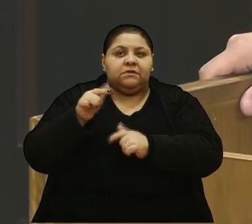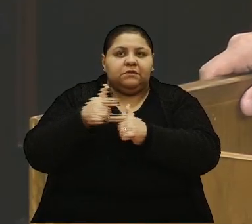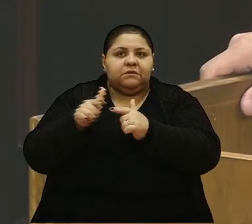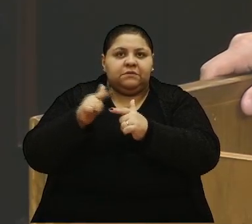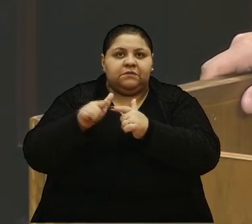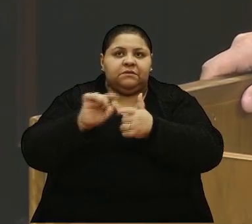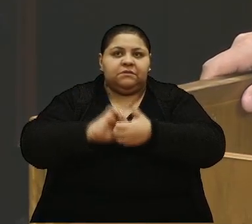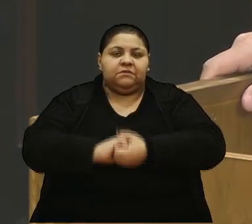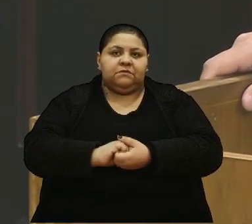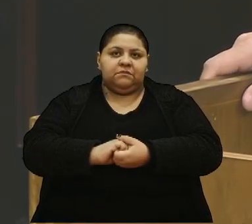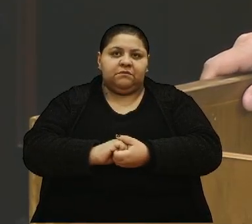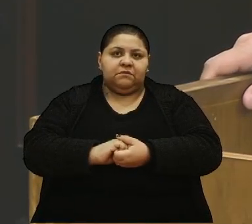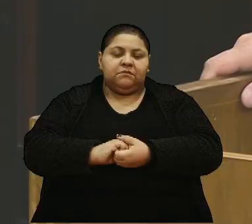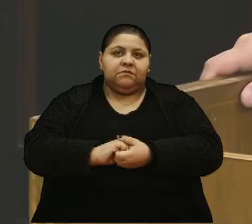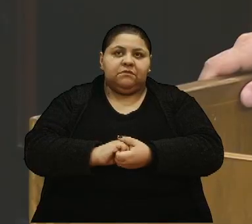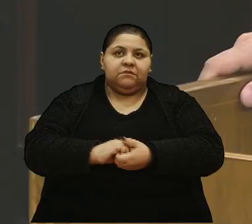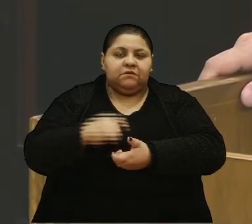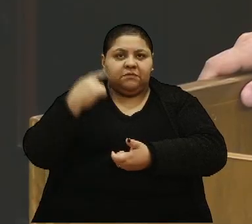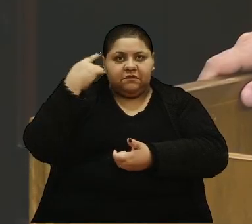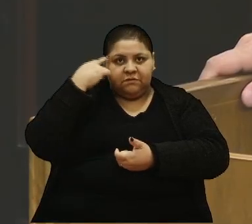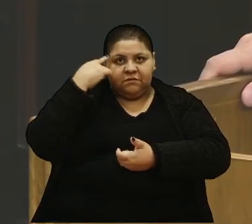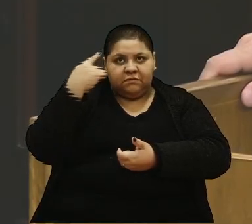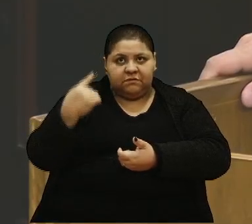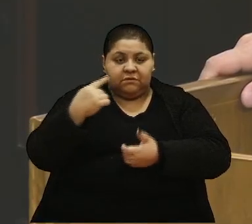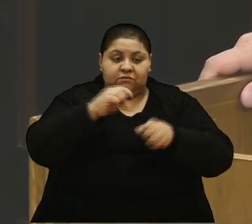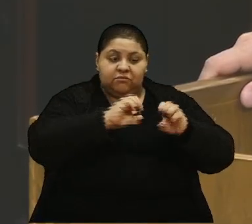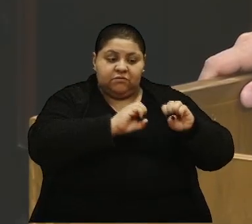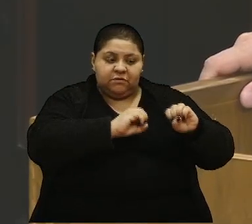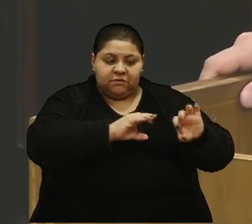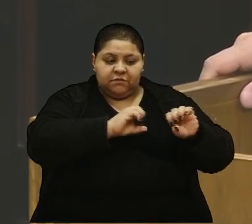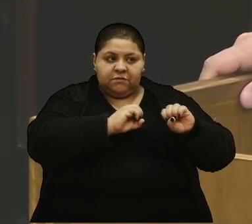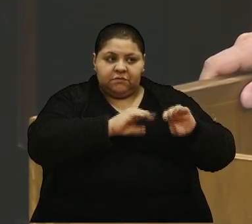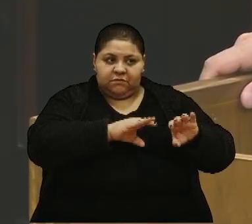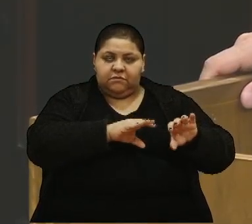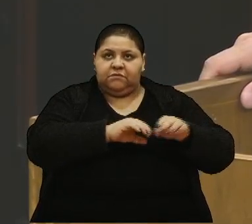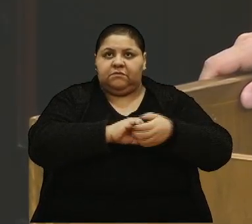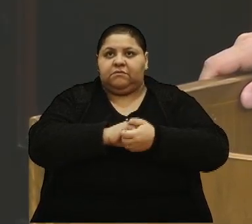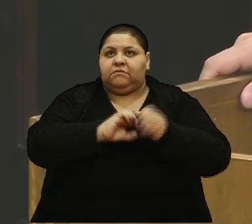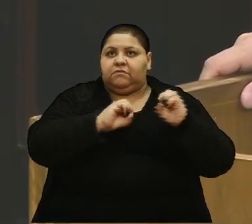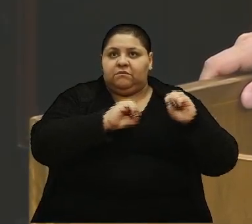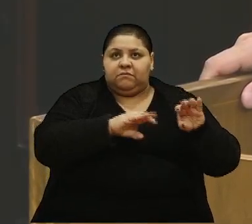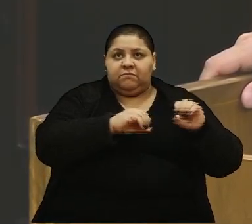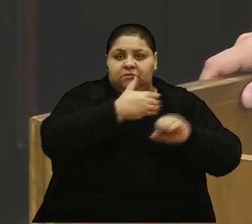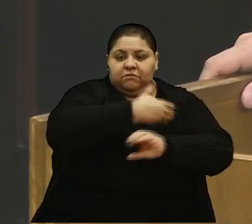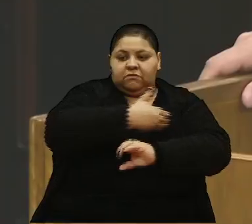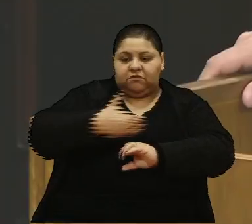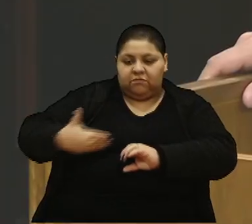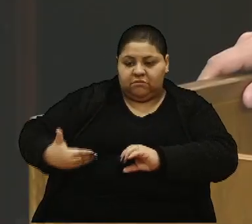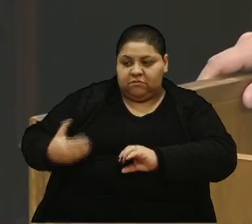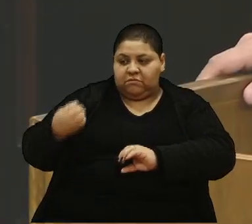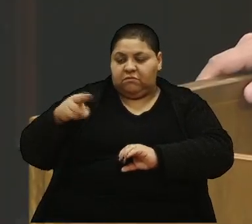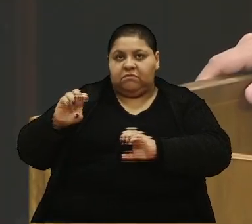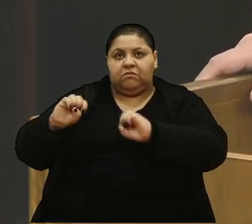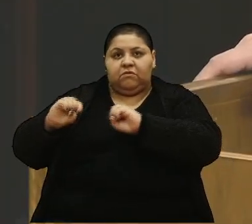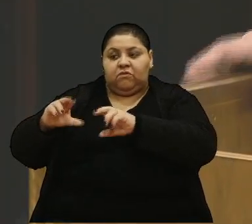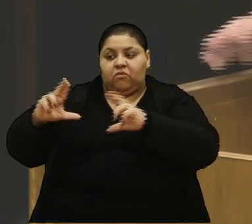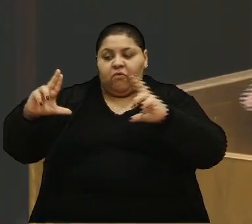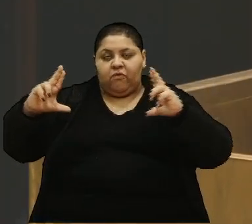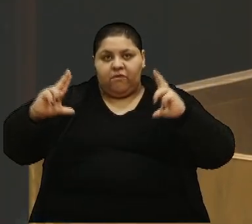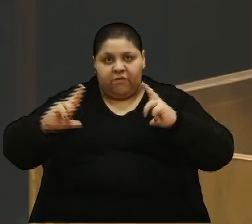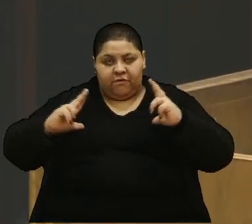problemas, né? E quando a gente pensa na educação, seja na educação pública ou na educação